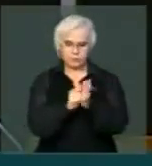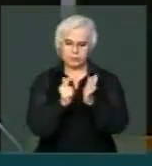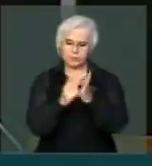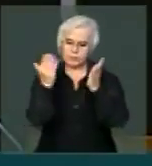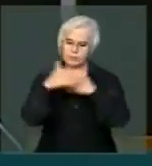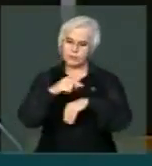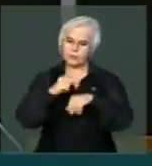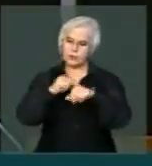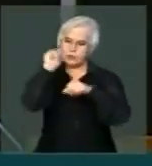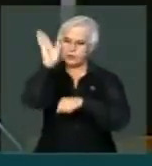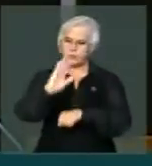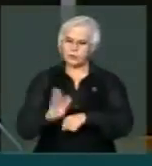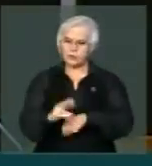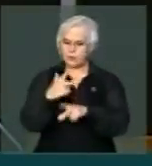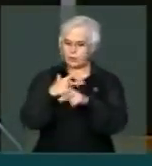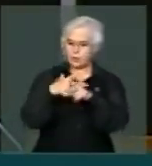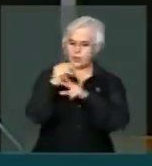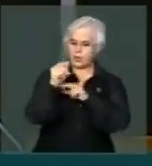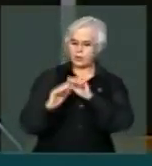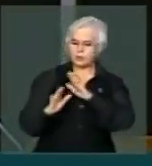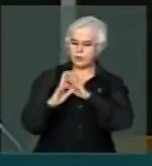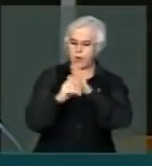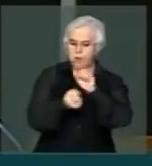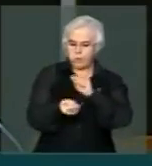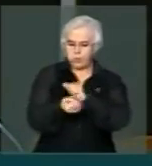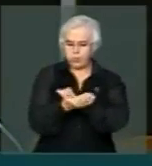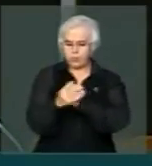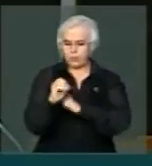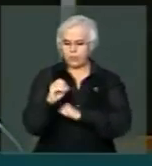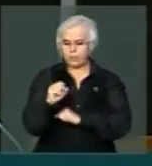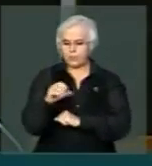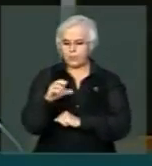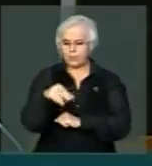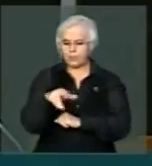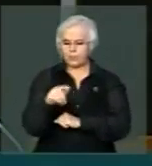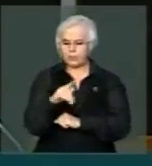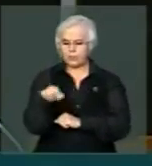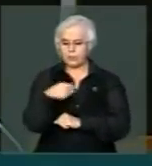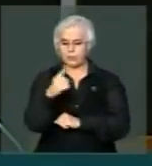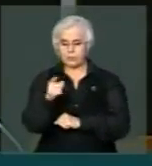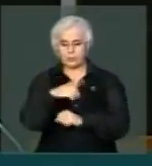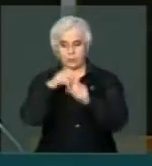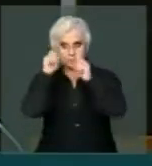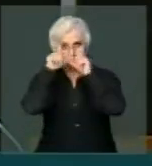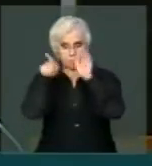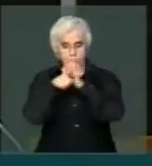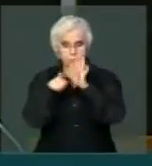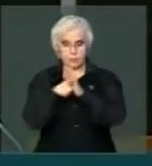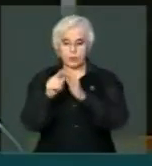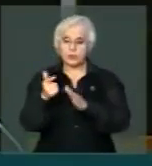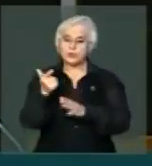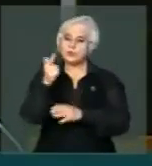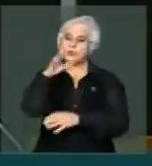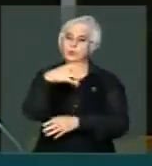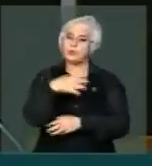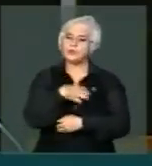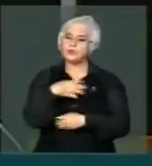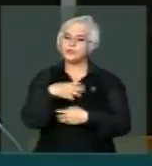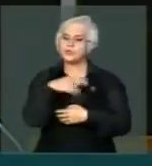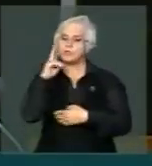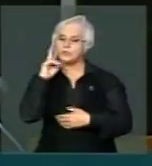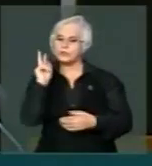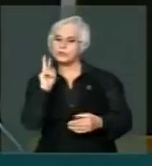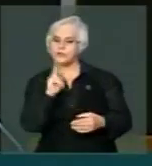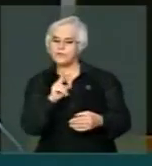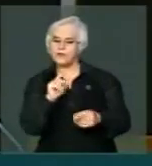documento. O Brasil bate régua de sonegação como uma advertência de uma outra forma de